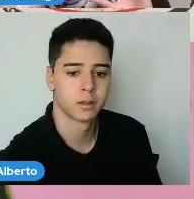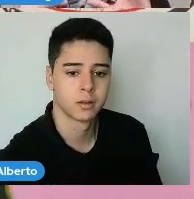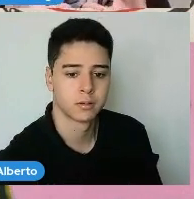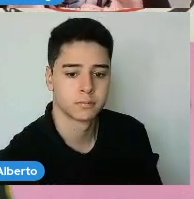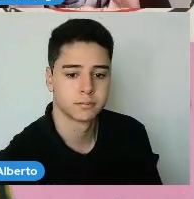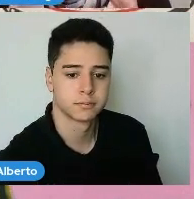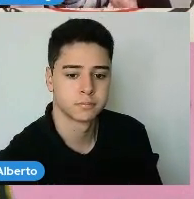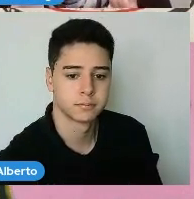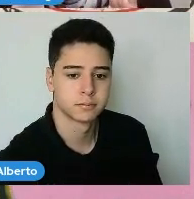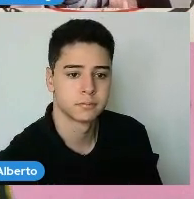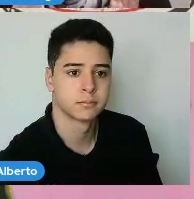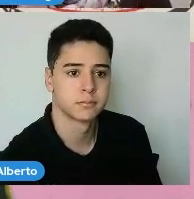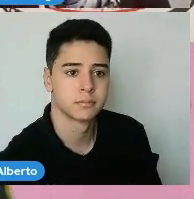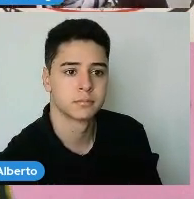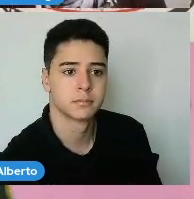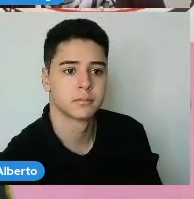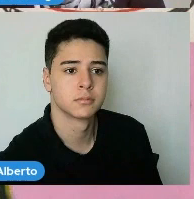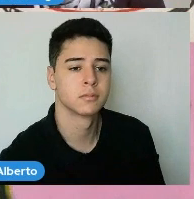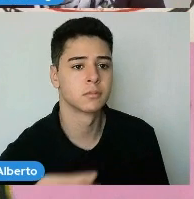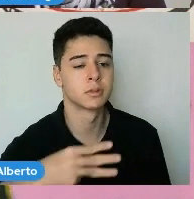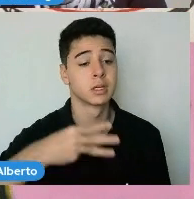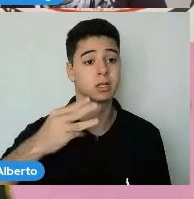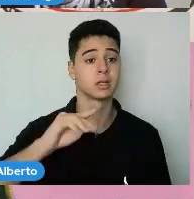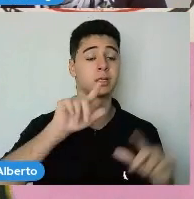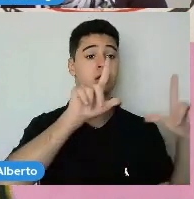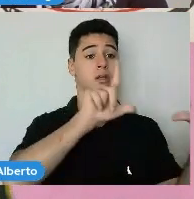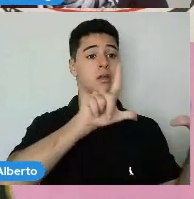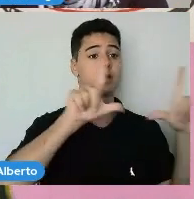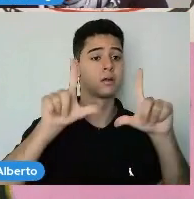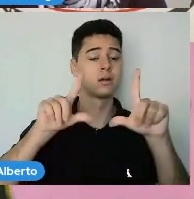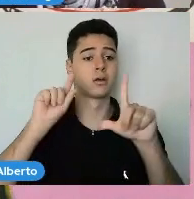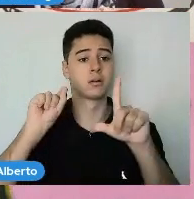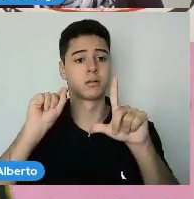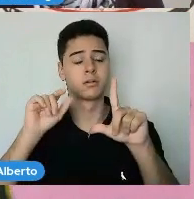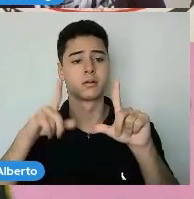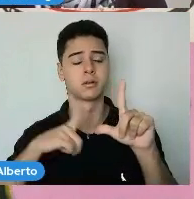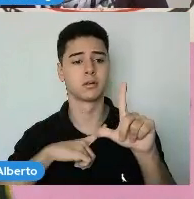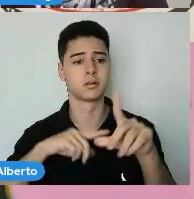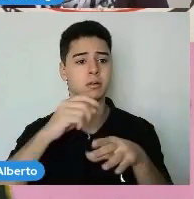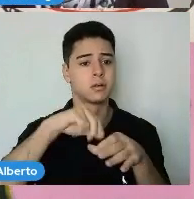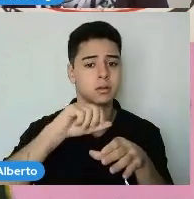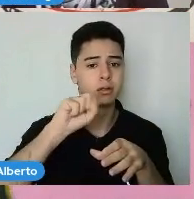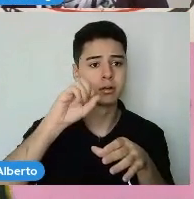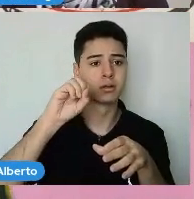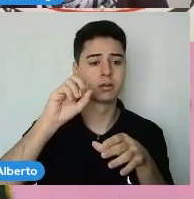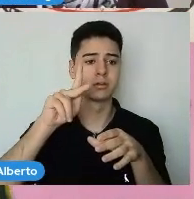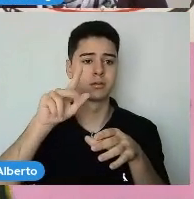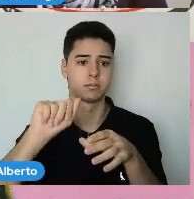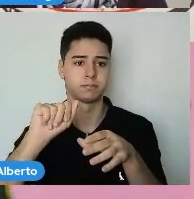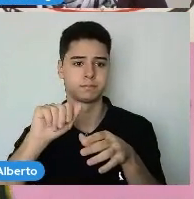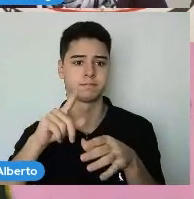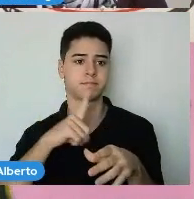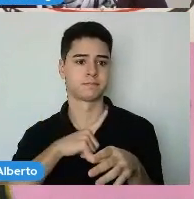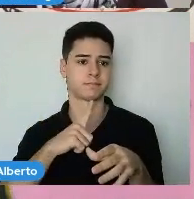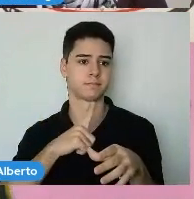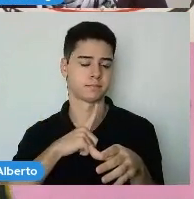quadros com pinturas de latas de sopa Campbell